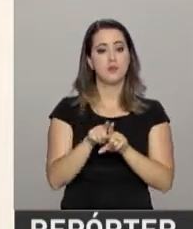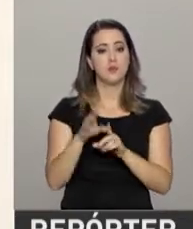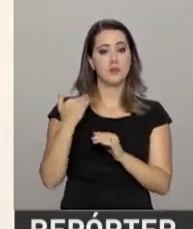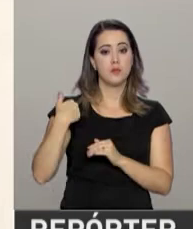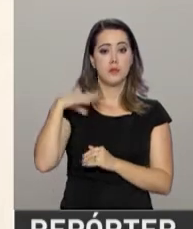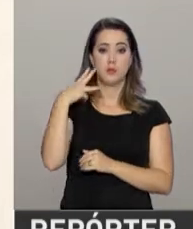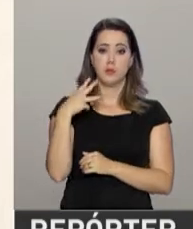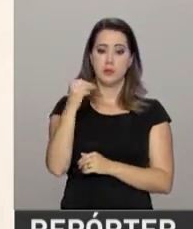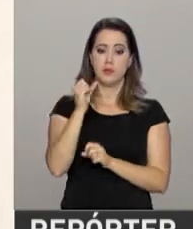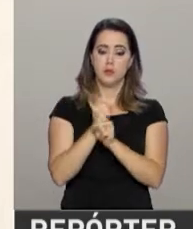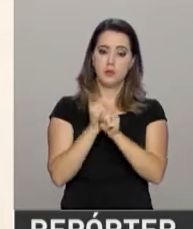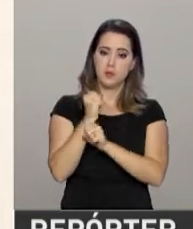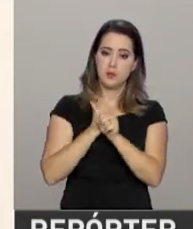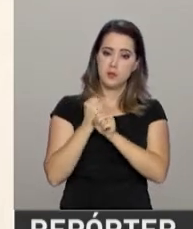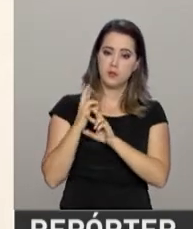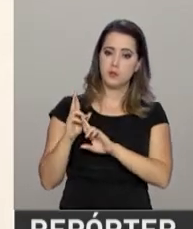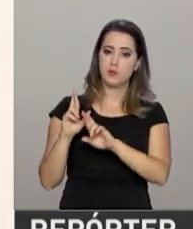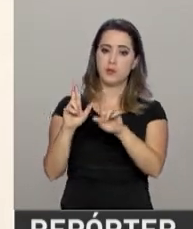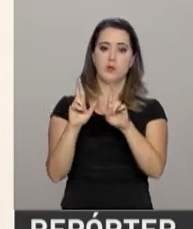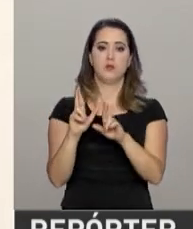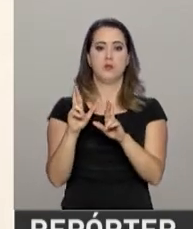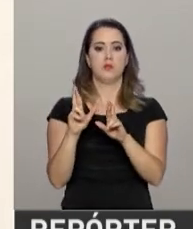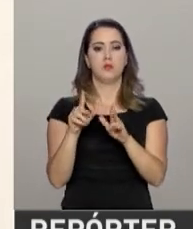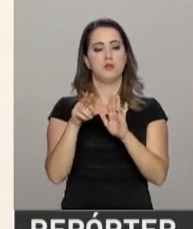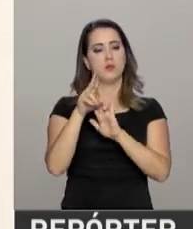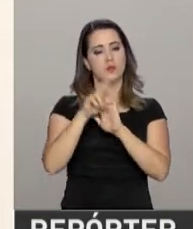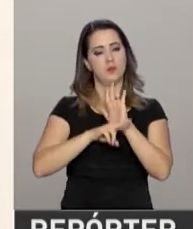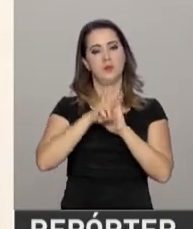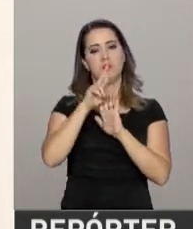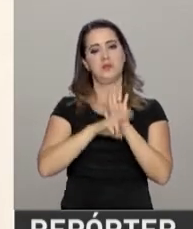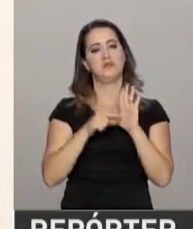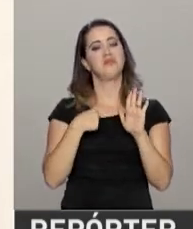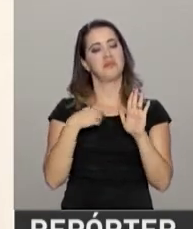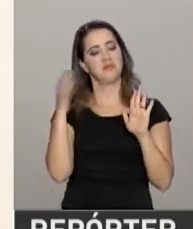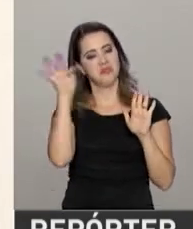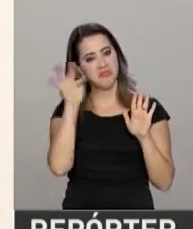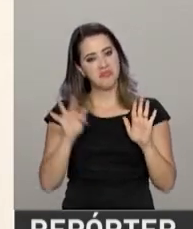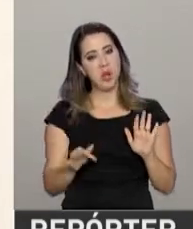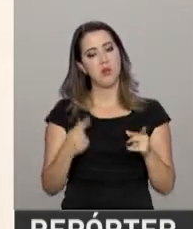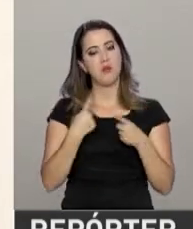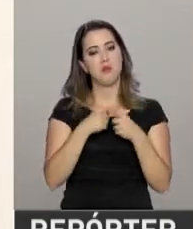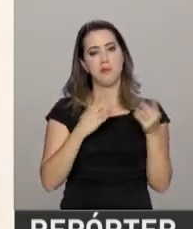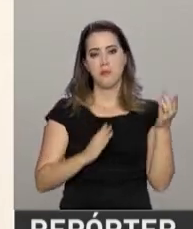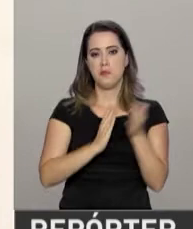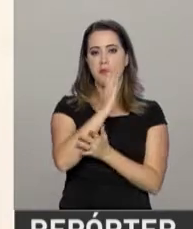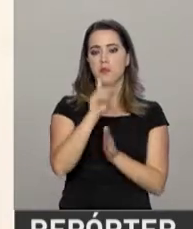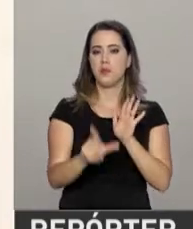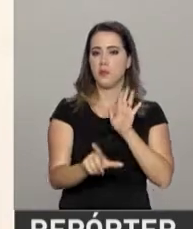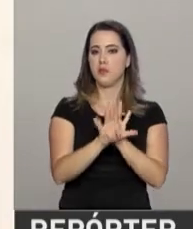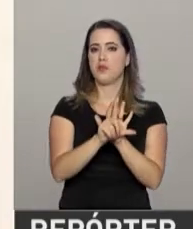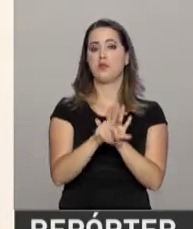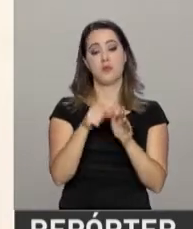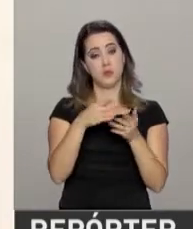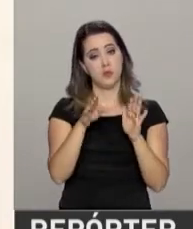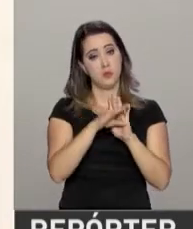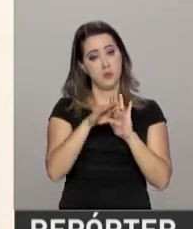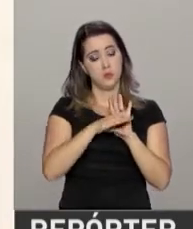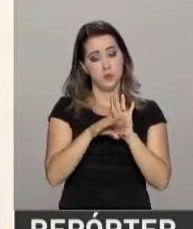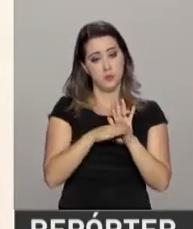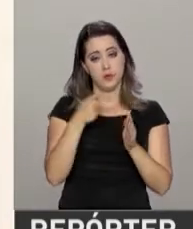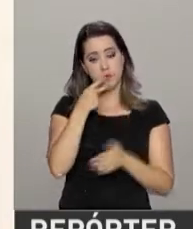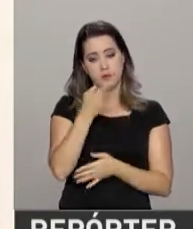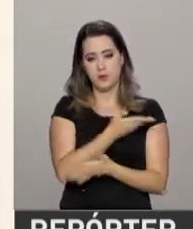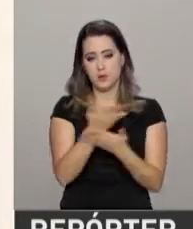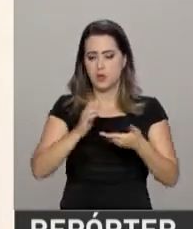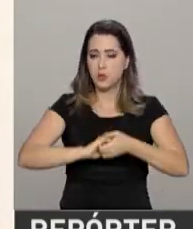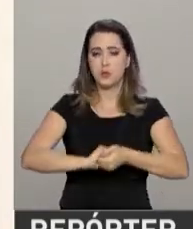mais de 30 anos se esperava essa regulamentação não fiquei muito feliz por ter sancionado este projeto quero é neste